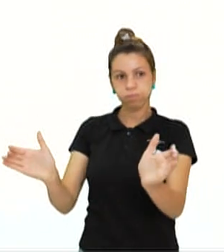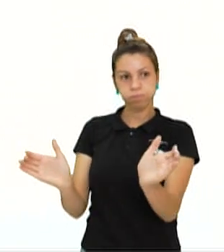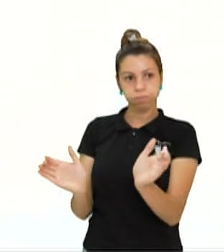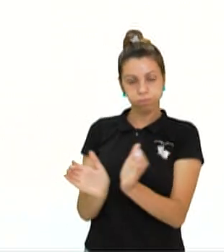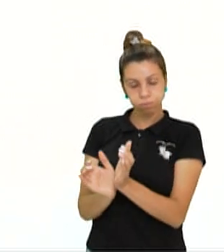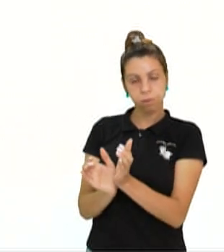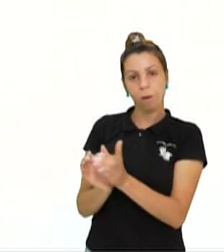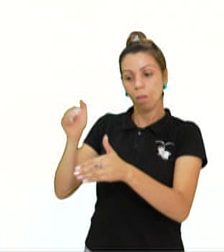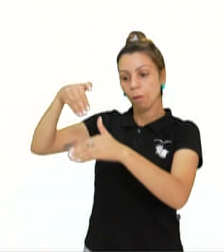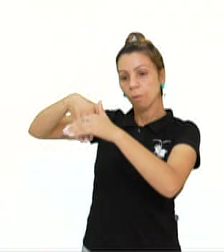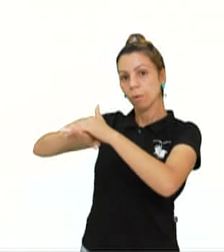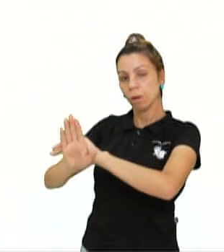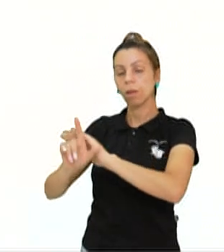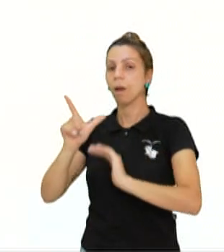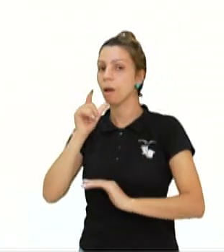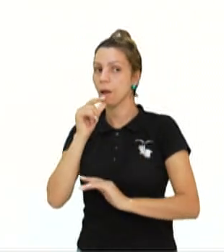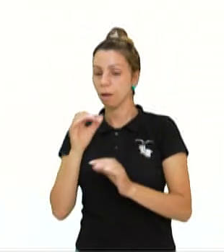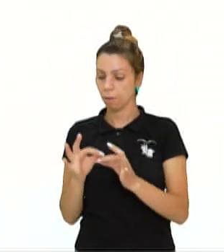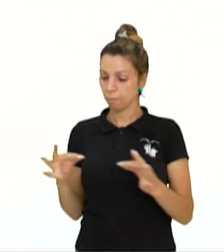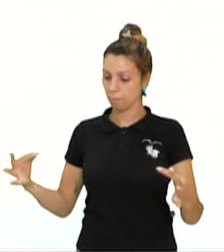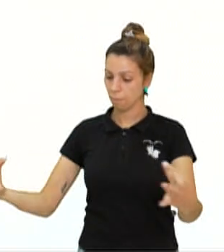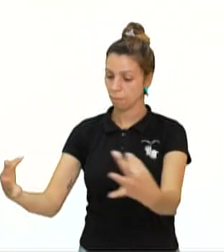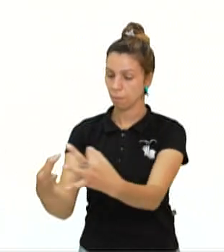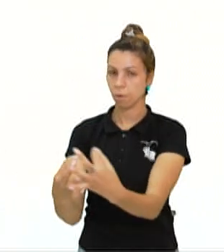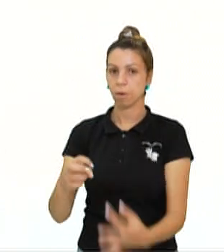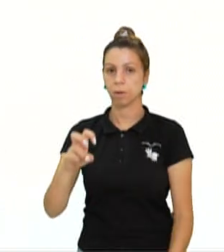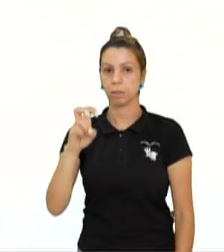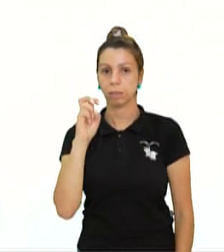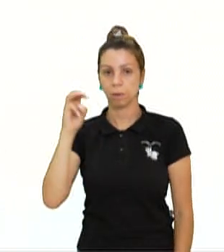maneira que o diâmetro da base tenha 5 metros e sua capacidade